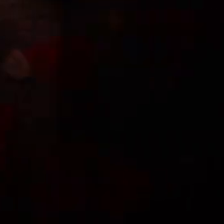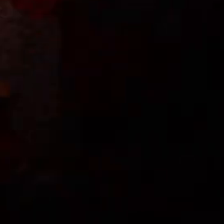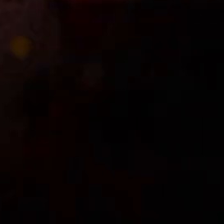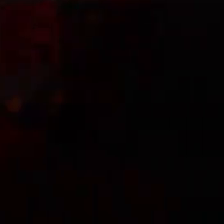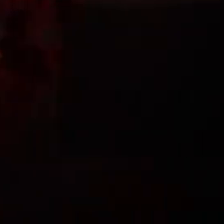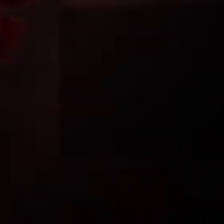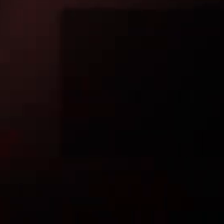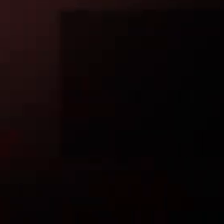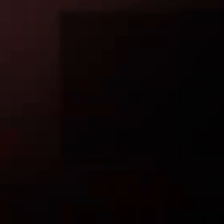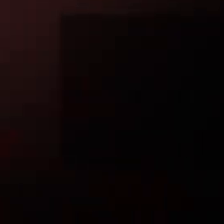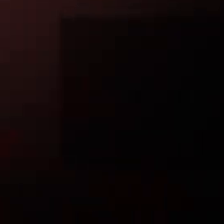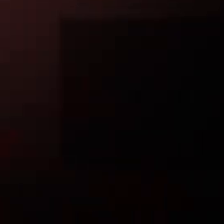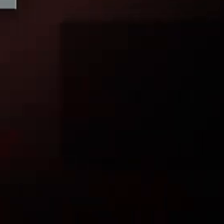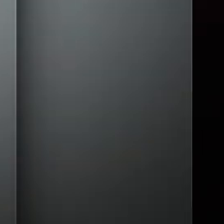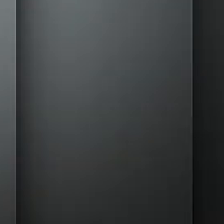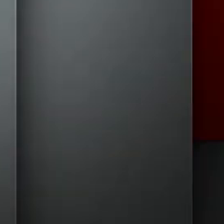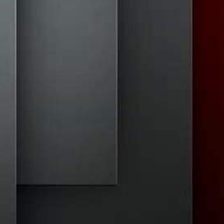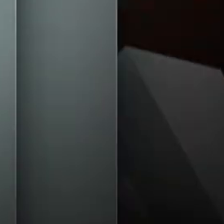Música